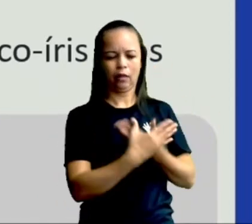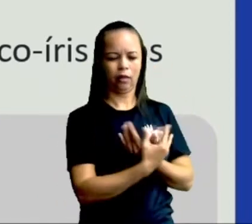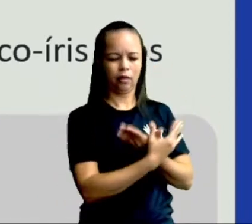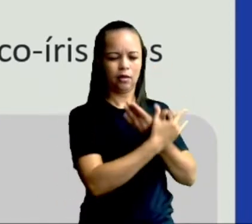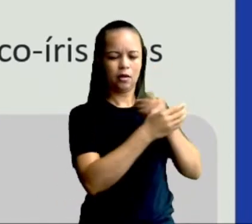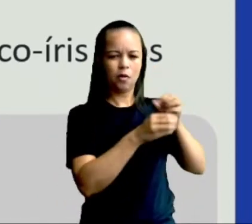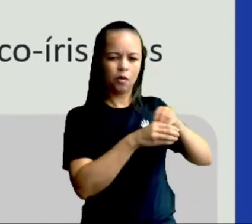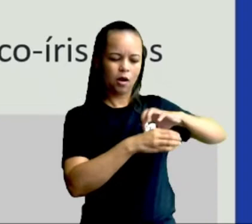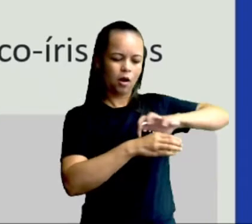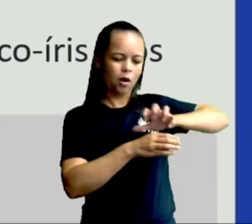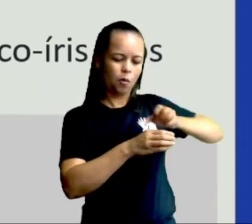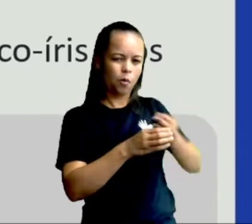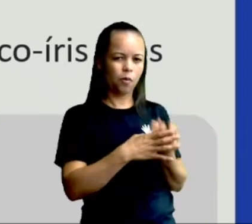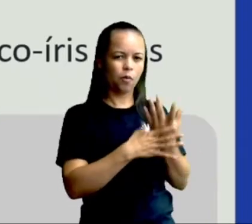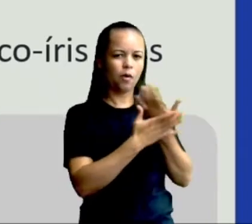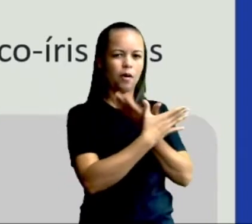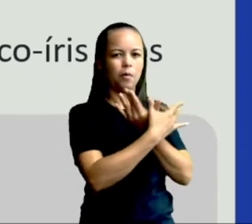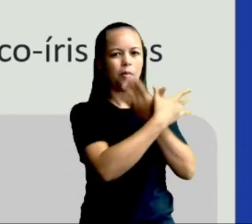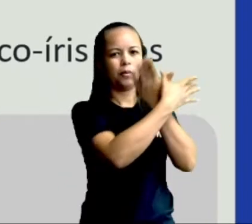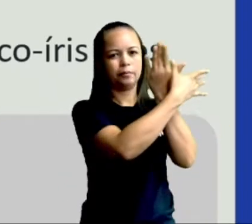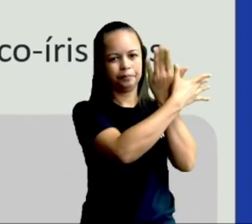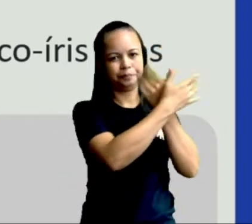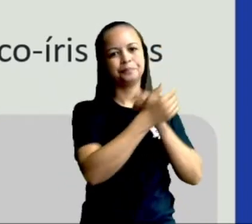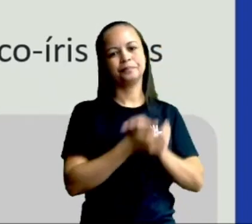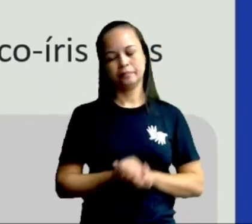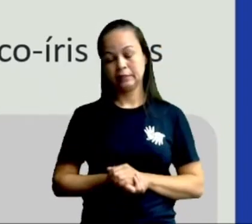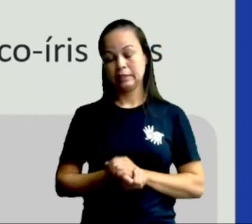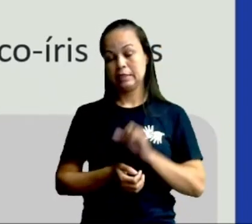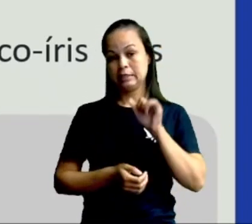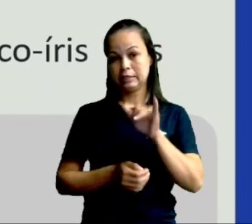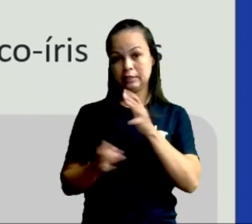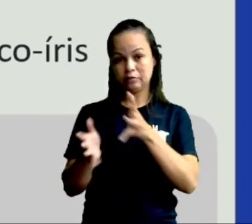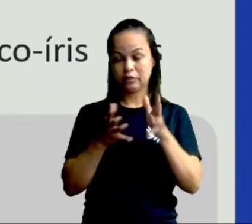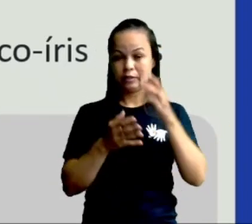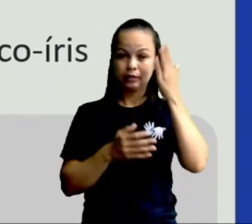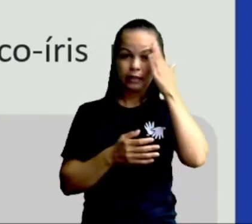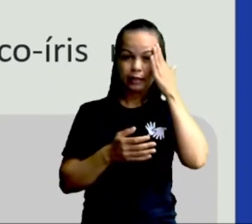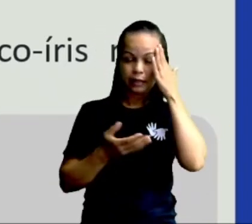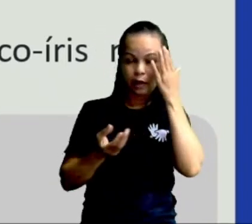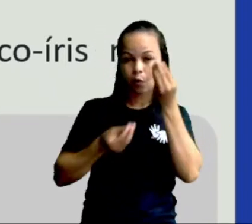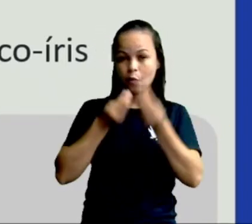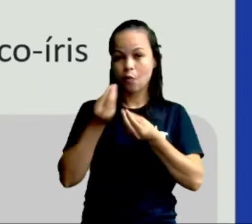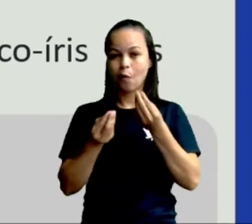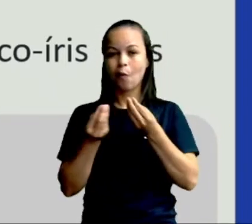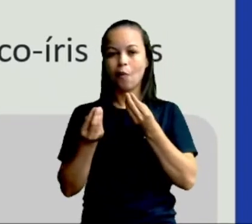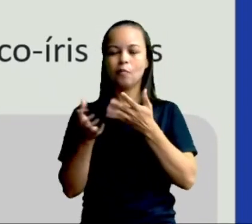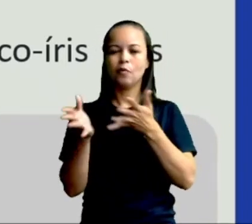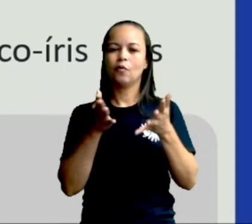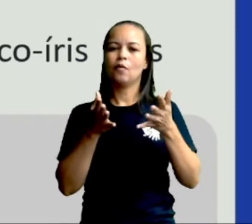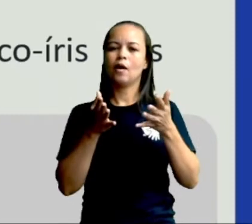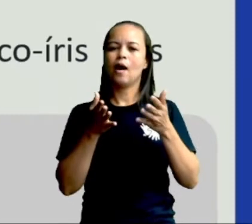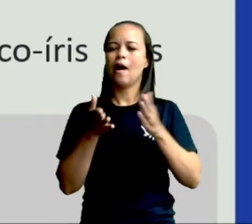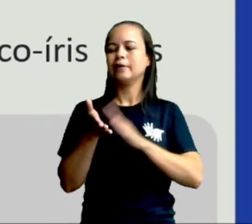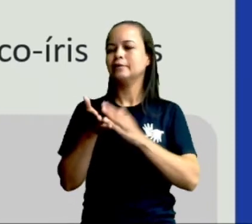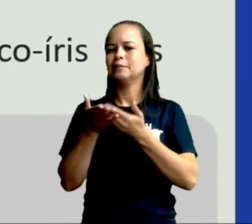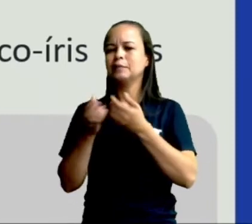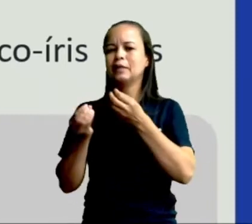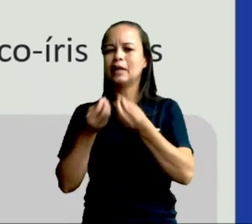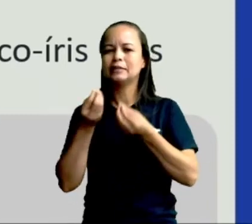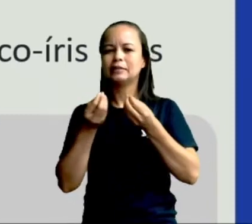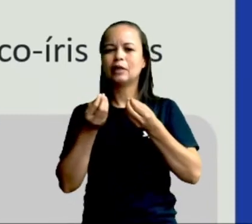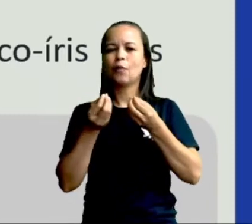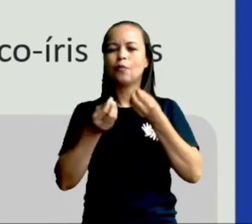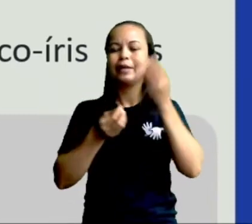essa borboleta. Então, se você já teve essa conclusão sem ver a tradução já vai lhe ajudar para ver isso